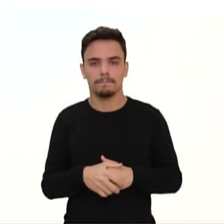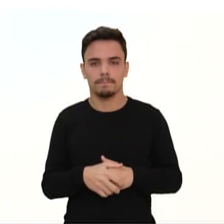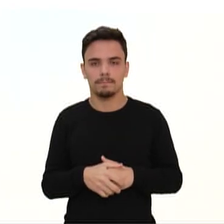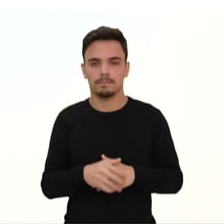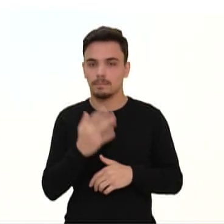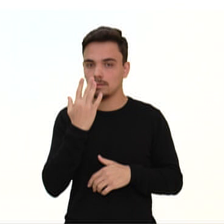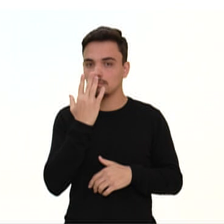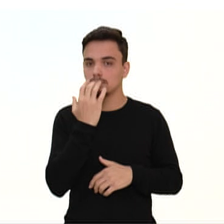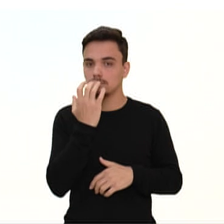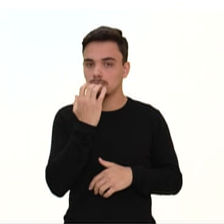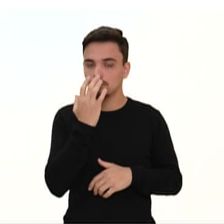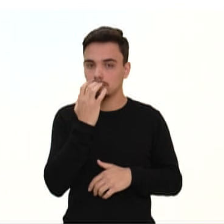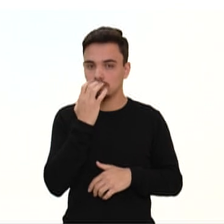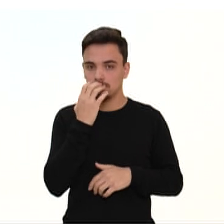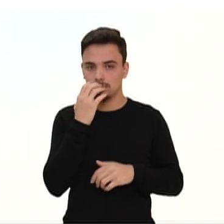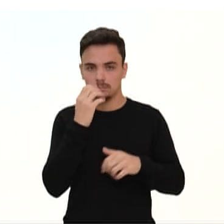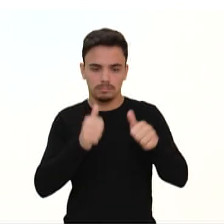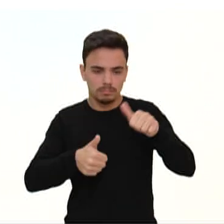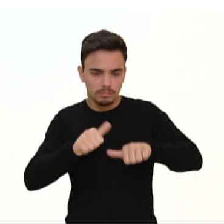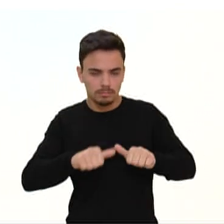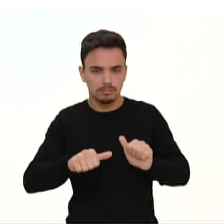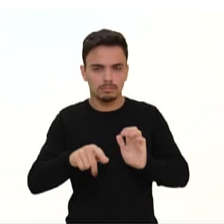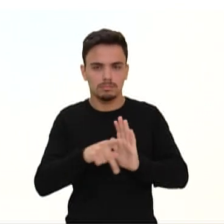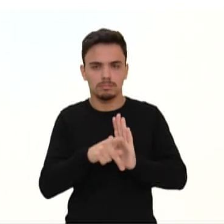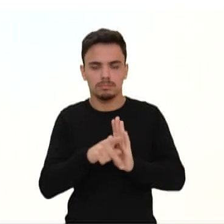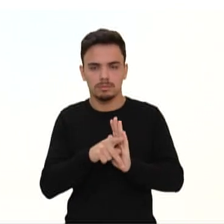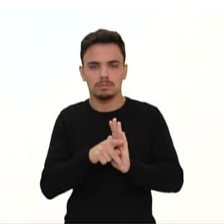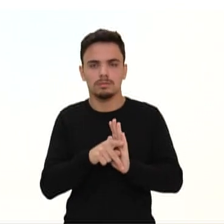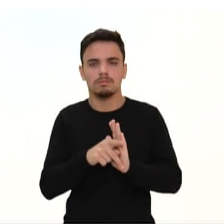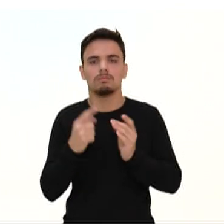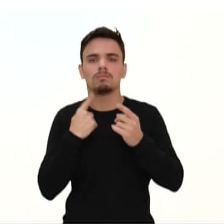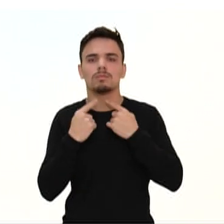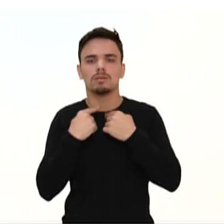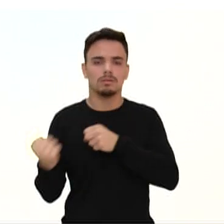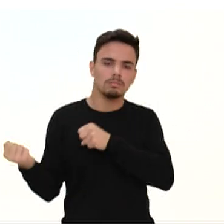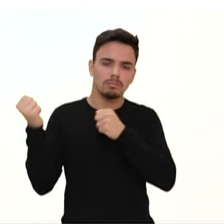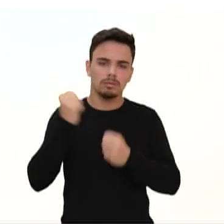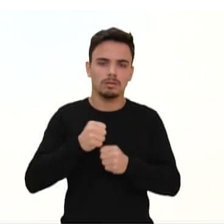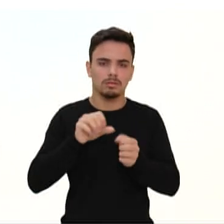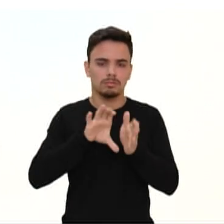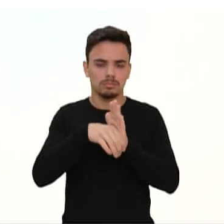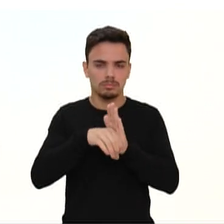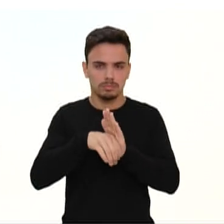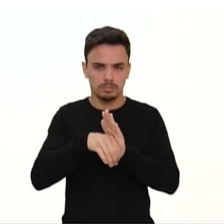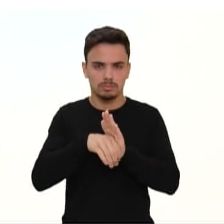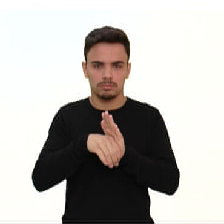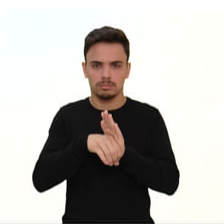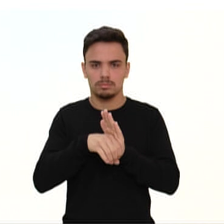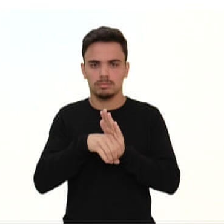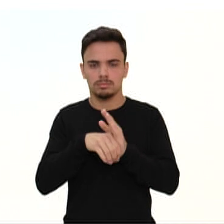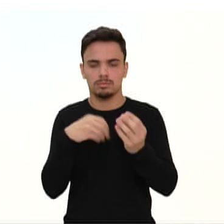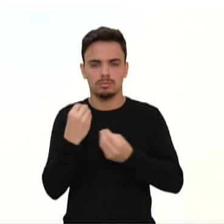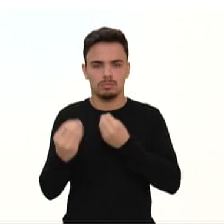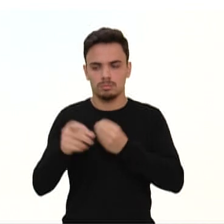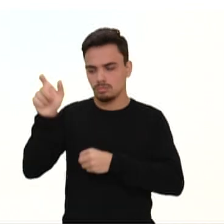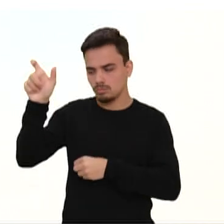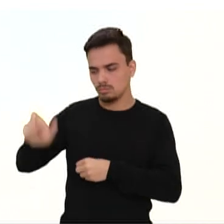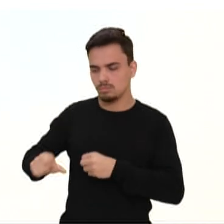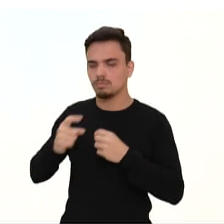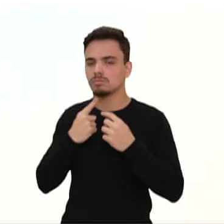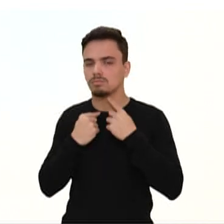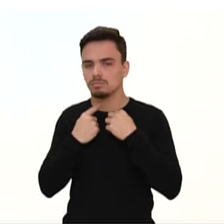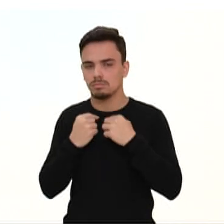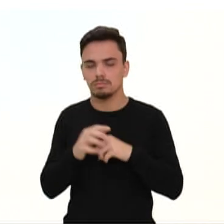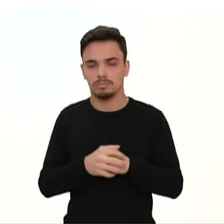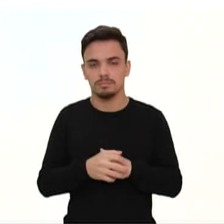Nietzsche formula o conceito de vontade de poder para substituir o conceito de vontade de Schopenhauer. Para